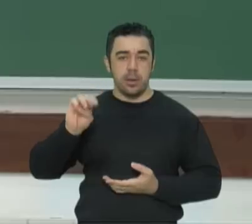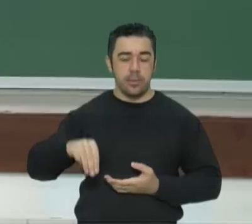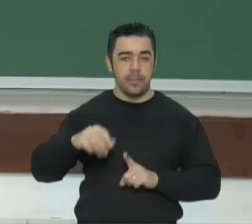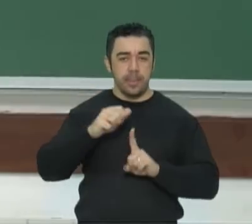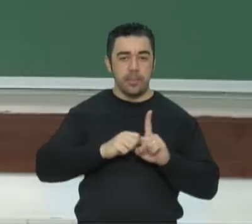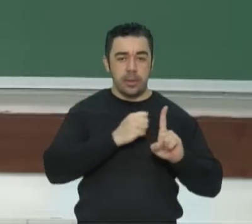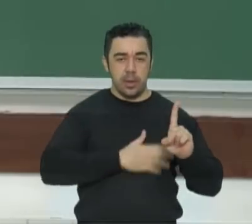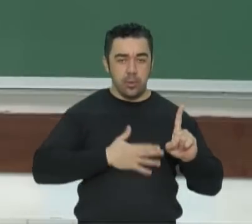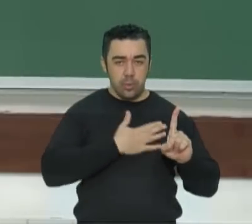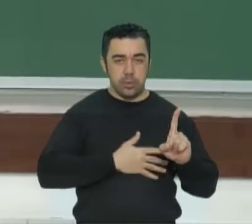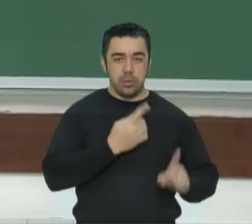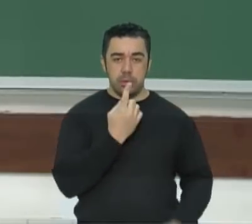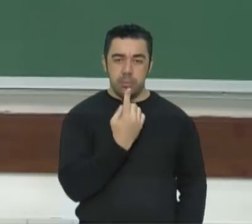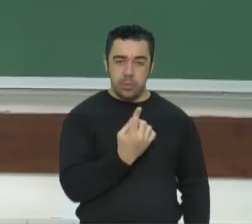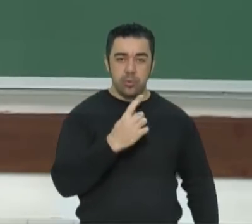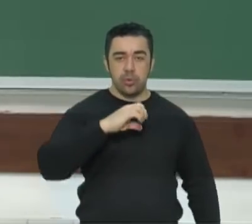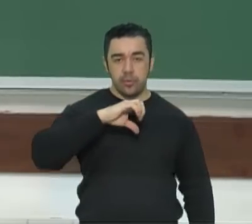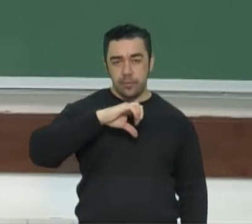de